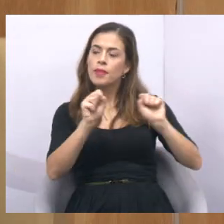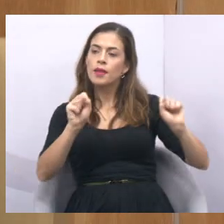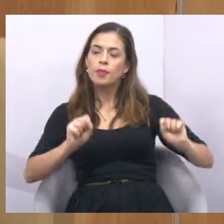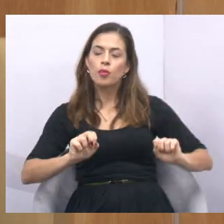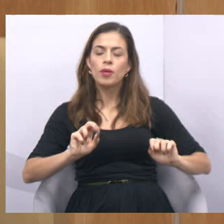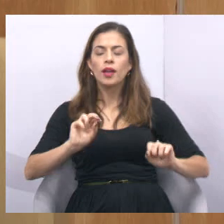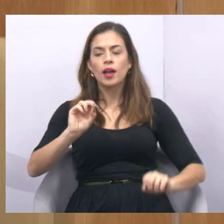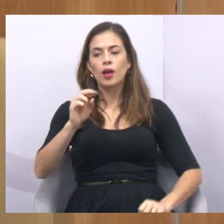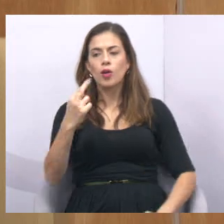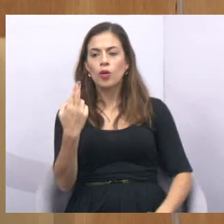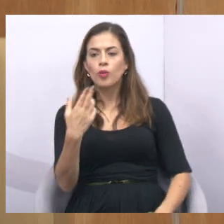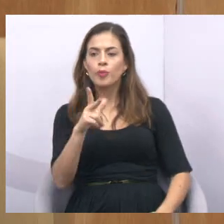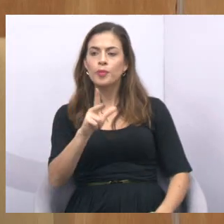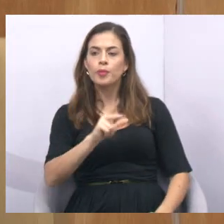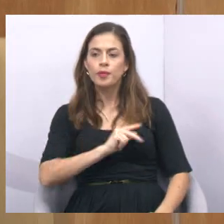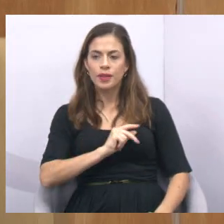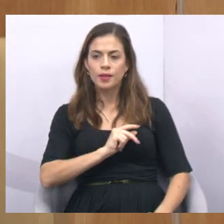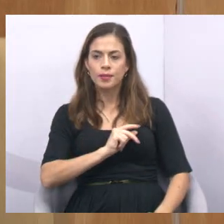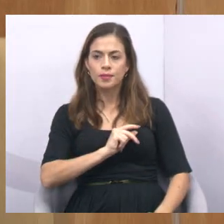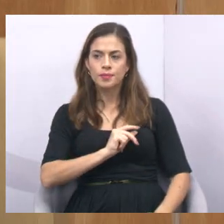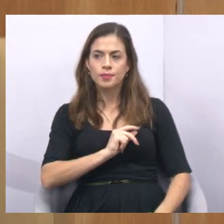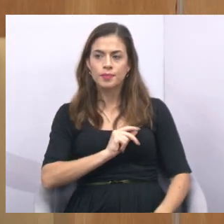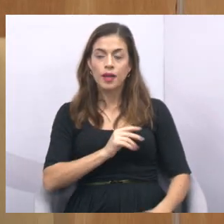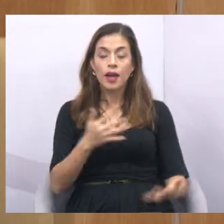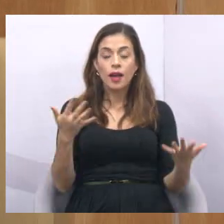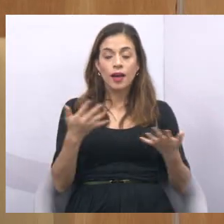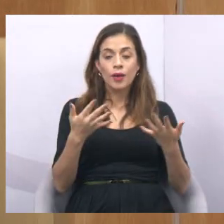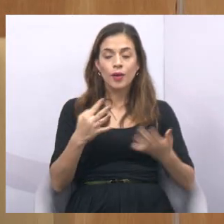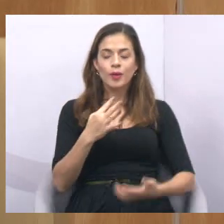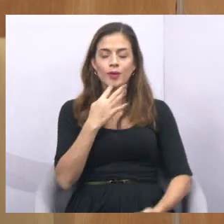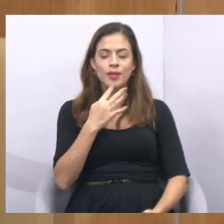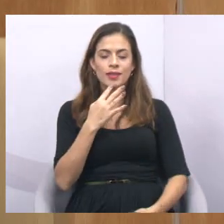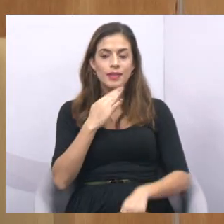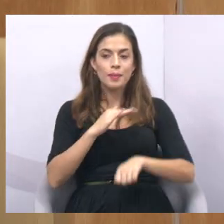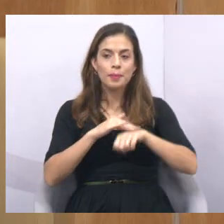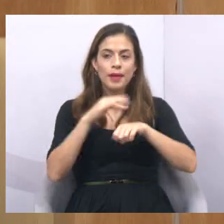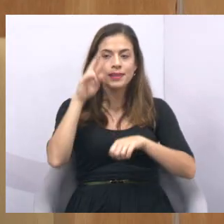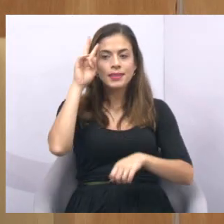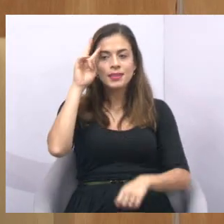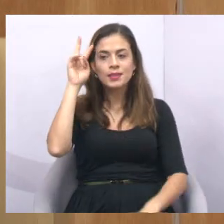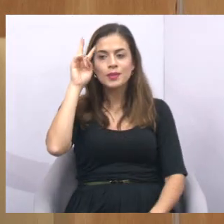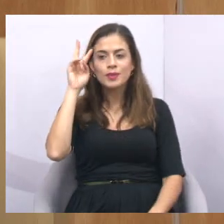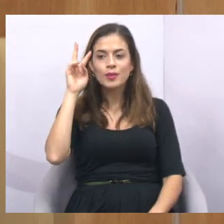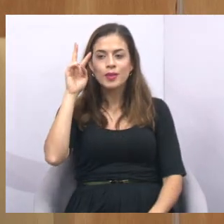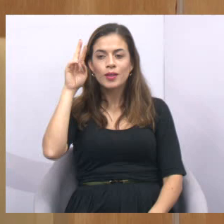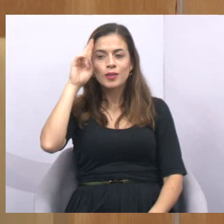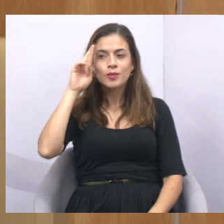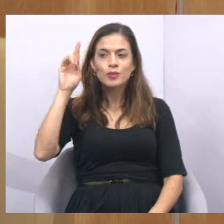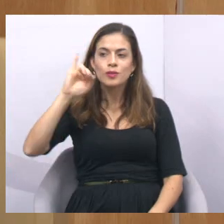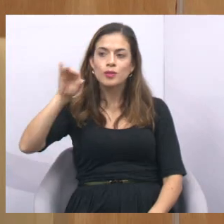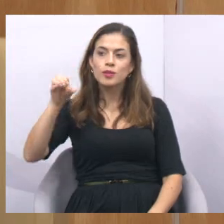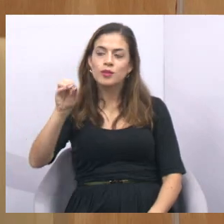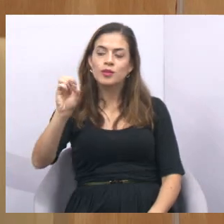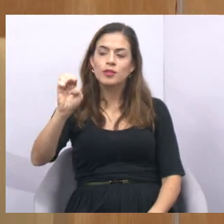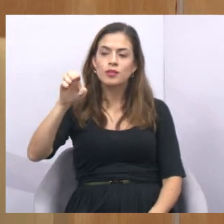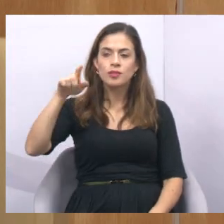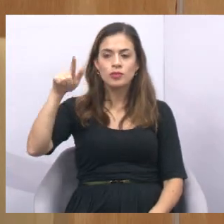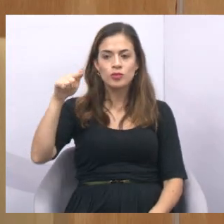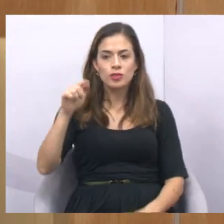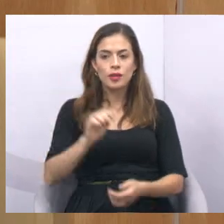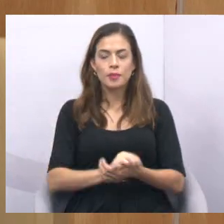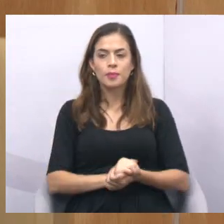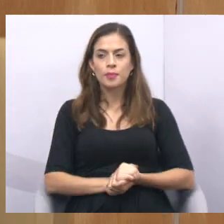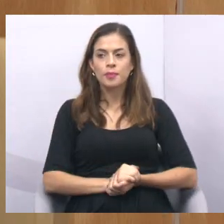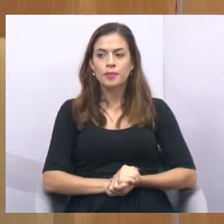ou privadas. Vamos agora conhecer um pouco mais da história do senhor José Edivar Simões por meio de um vídeo produzido pela TV